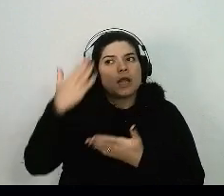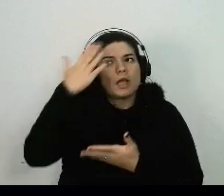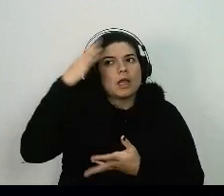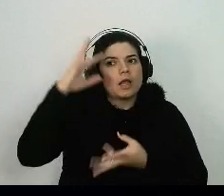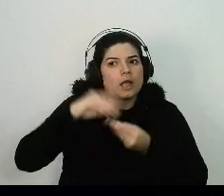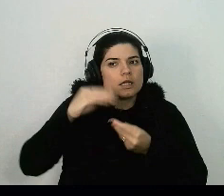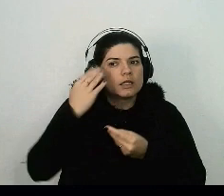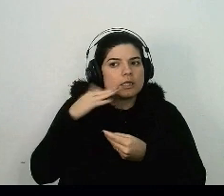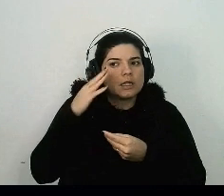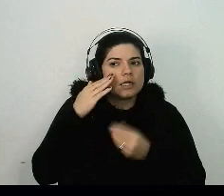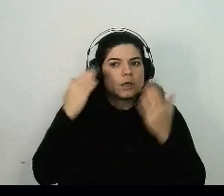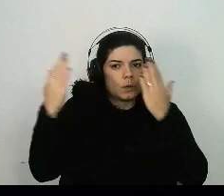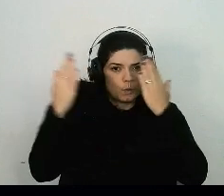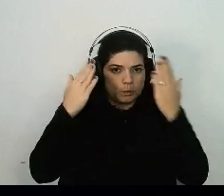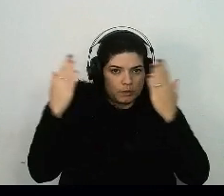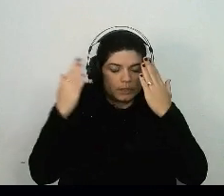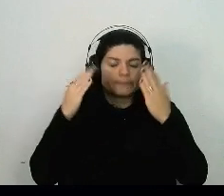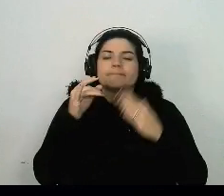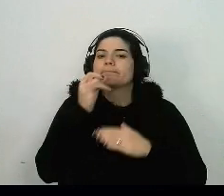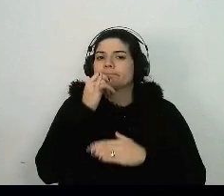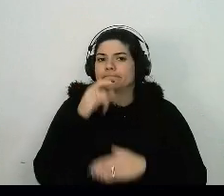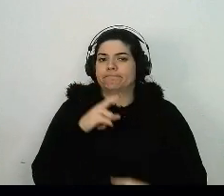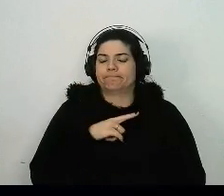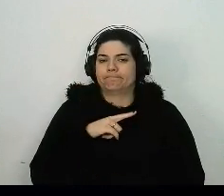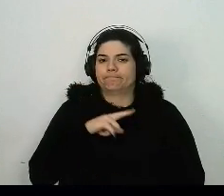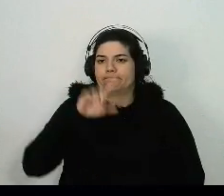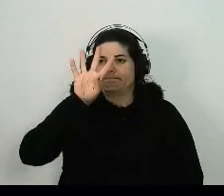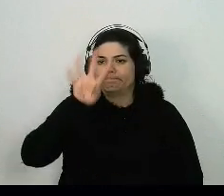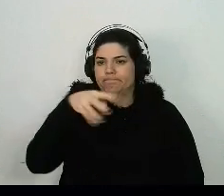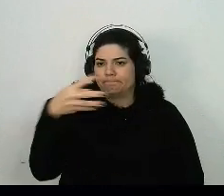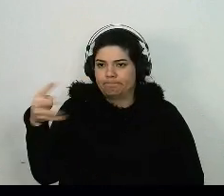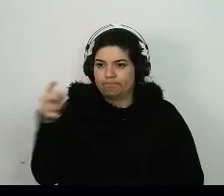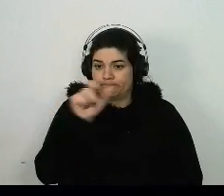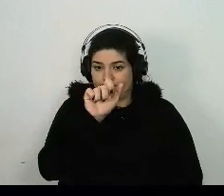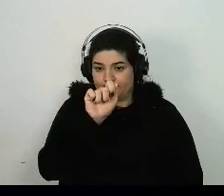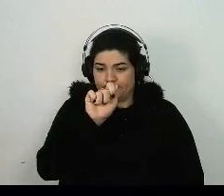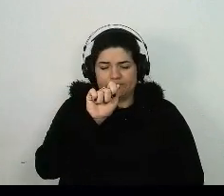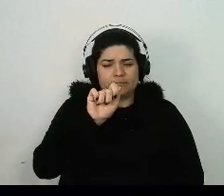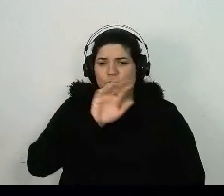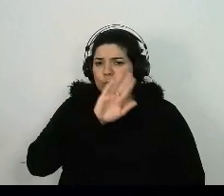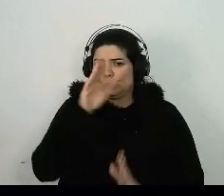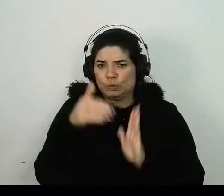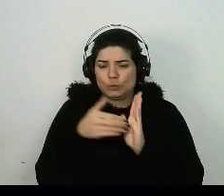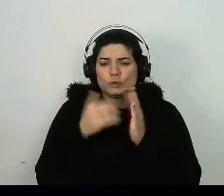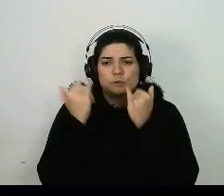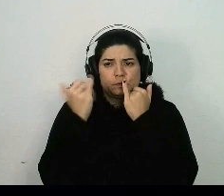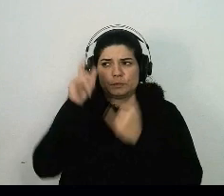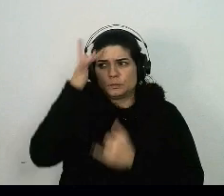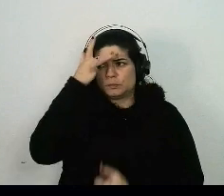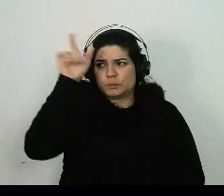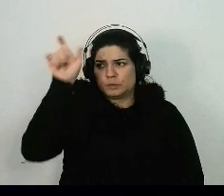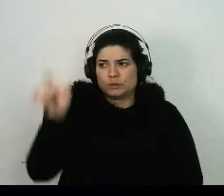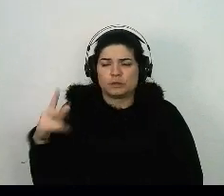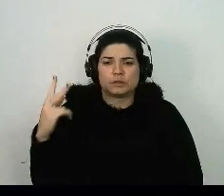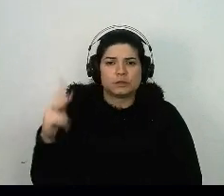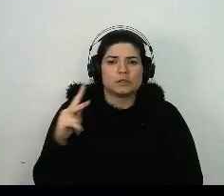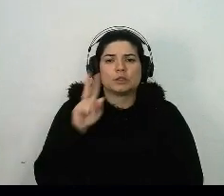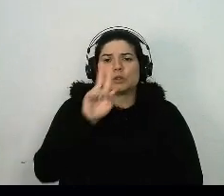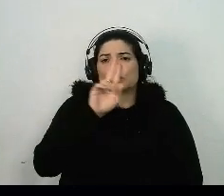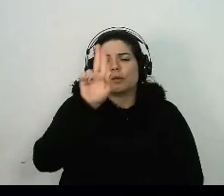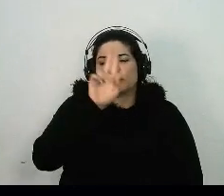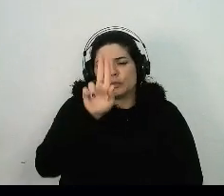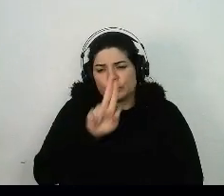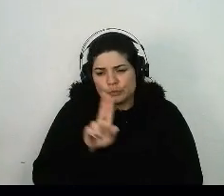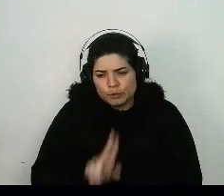deparo. Então, você tem lá uma planilha A, onde você vai ter todos os dados da pessoa. Então, eu tenho lá a Vanessa, a Roberto, o Roberto, entre